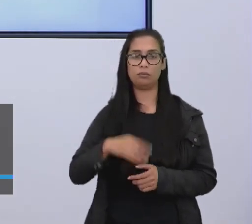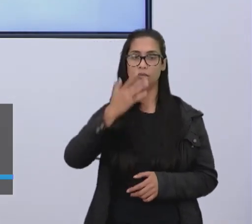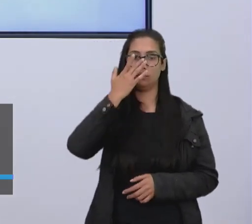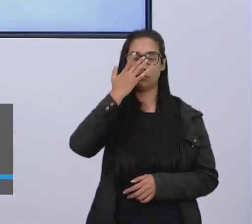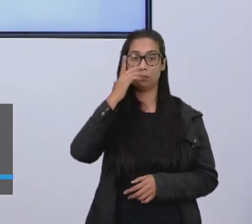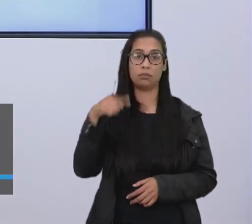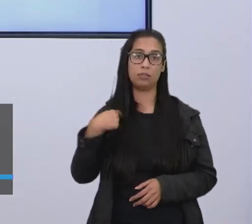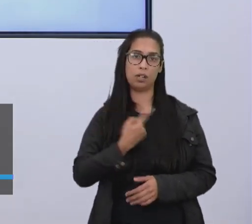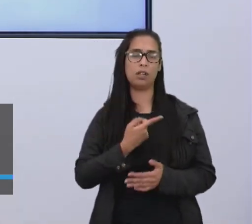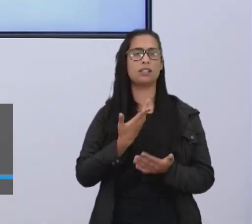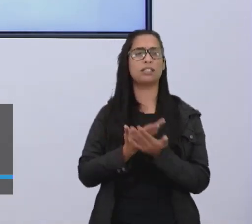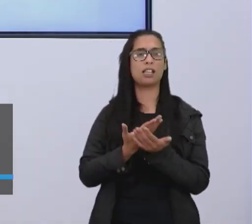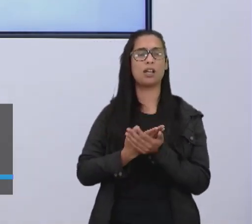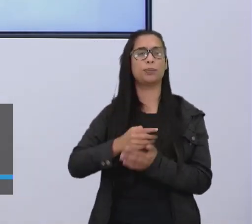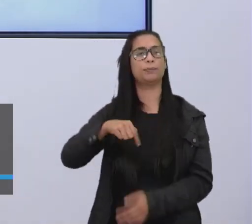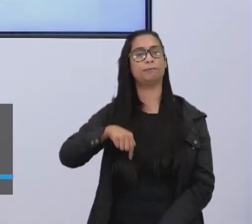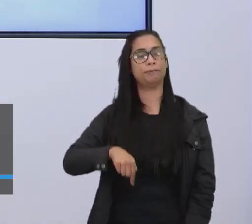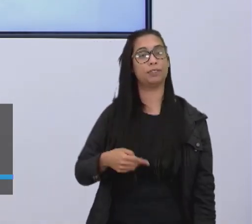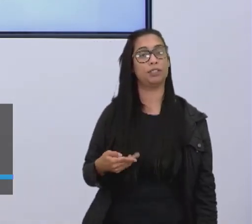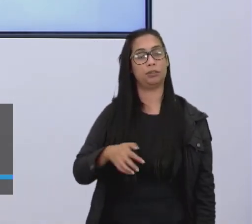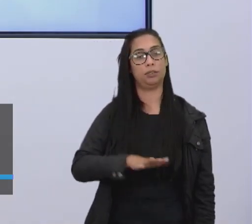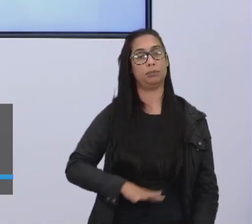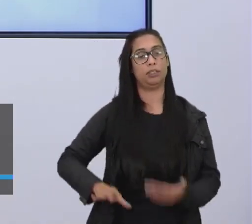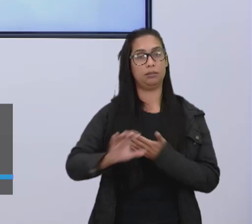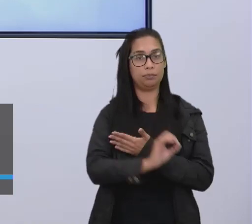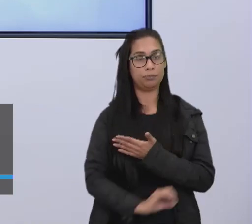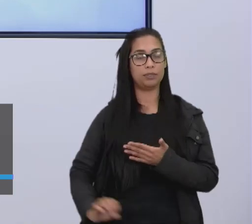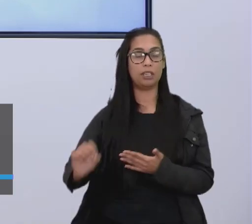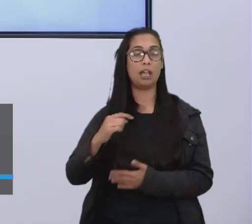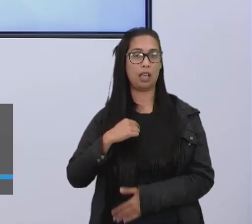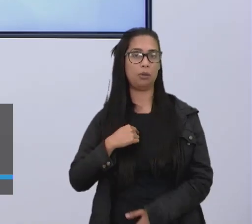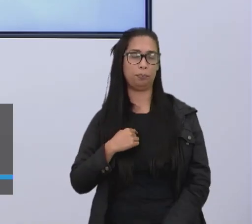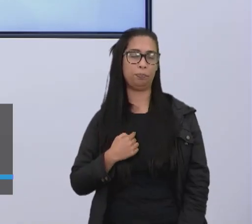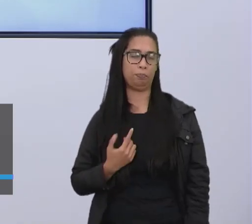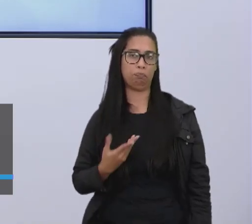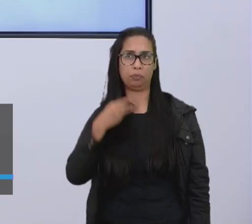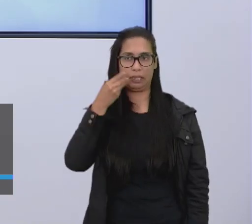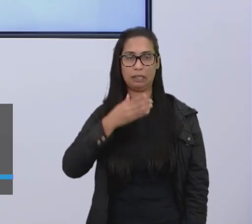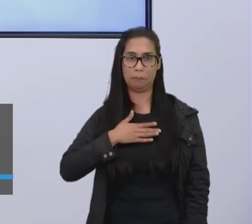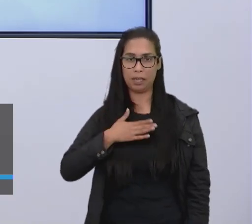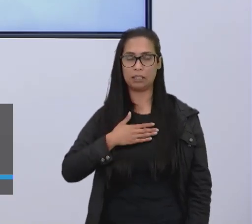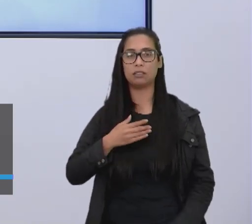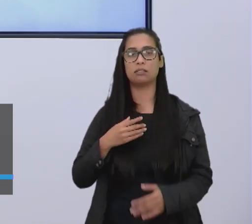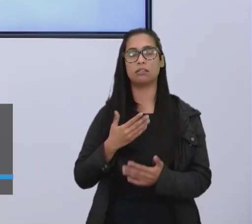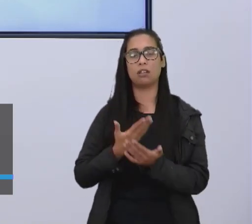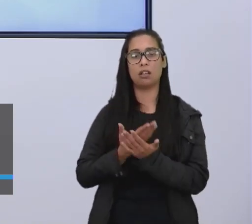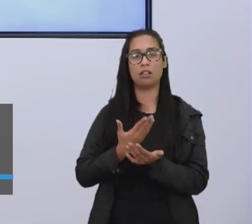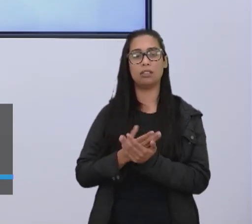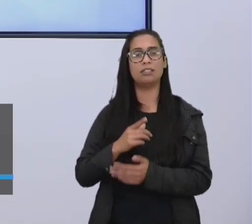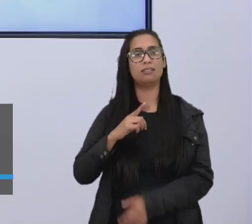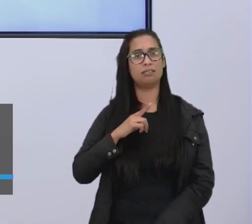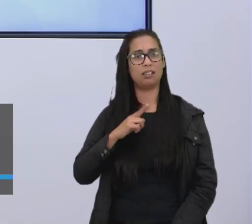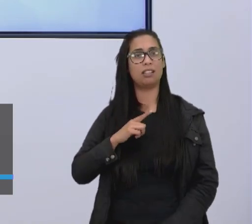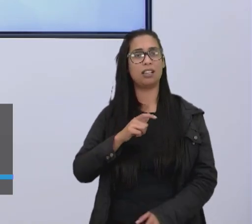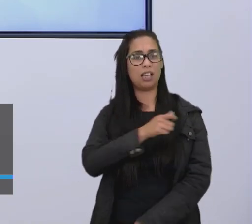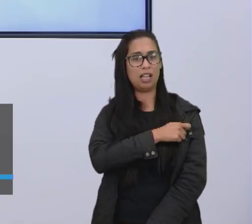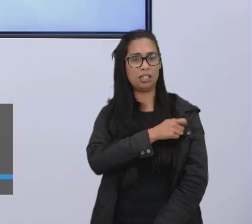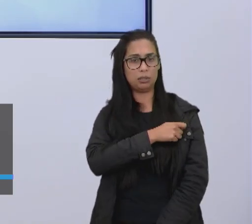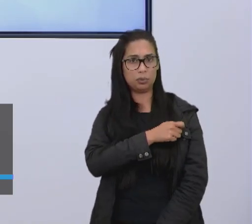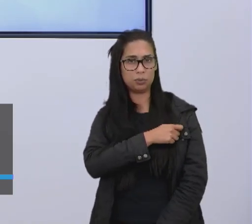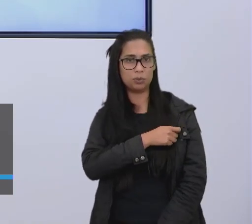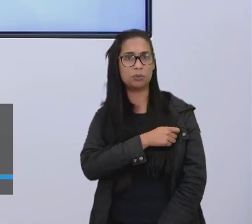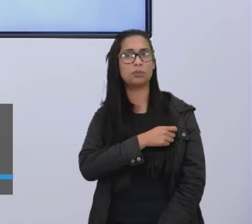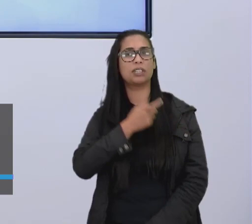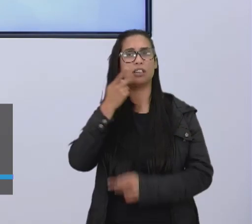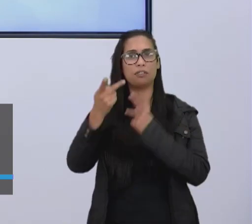estava dando aula junto. A gente estava numa aula e Teve gente que comentou falando sobre o sotaque dela, e